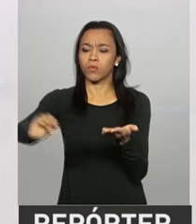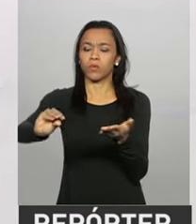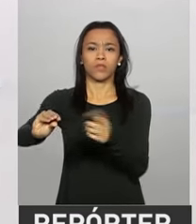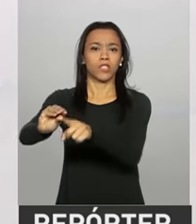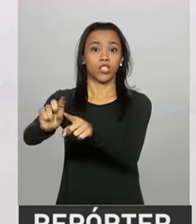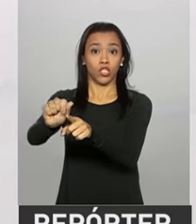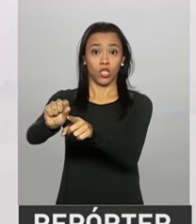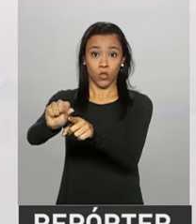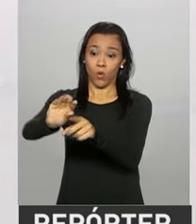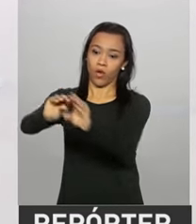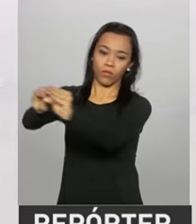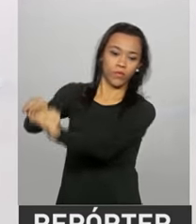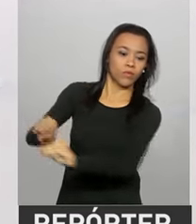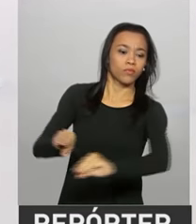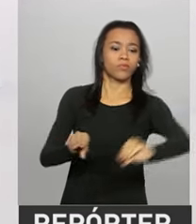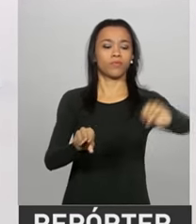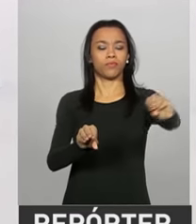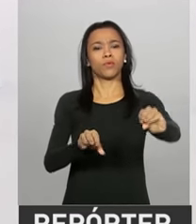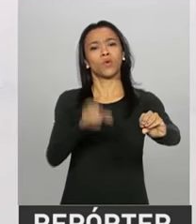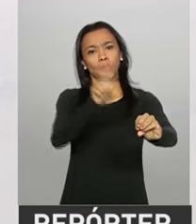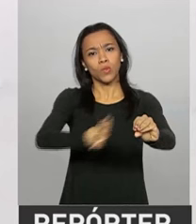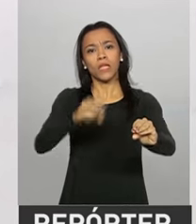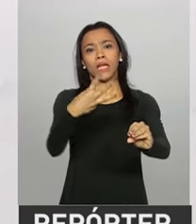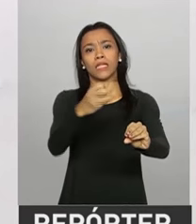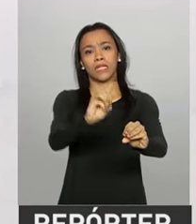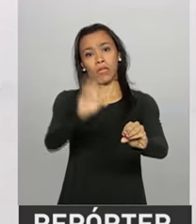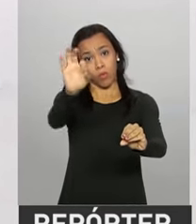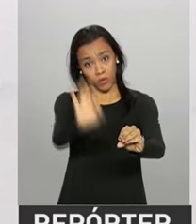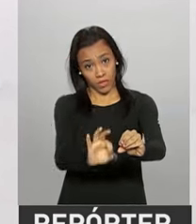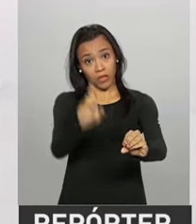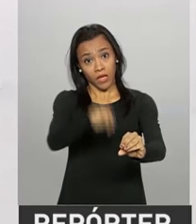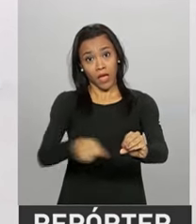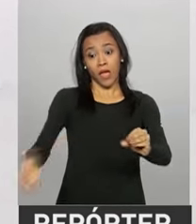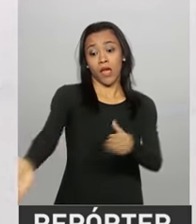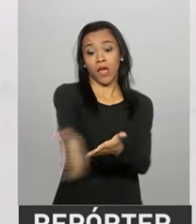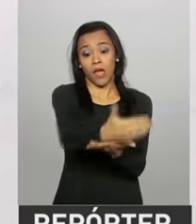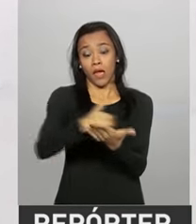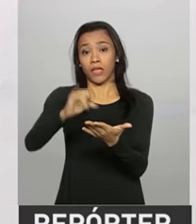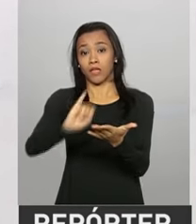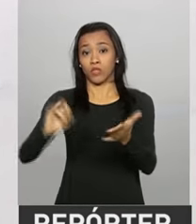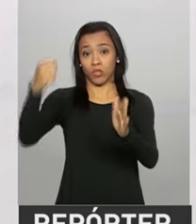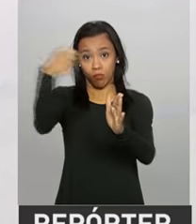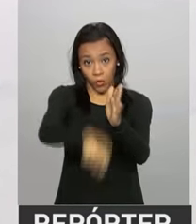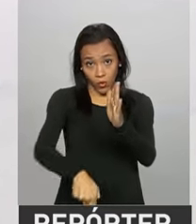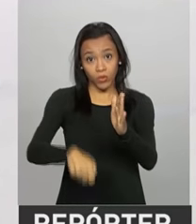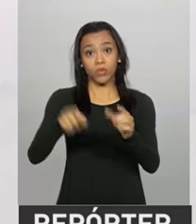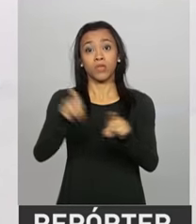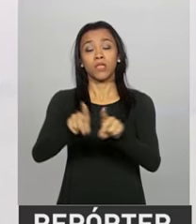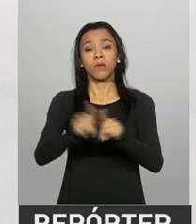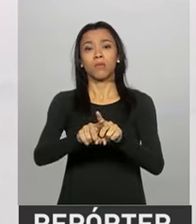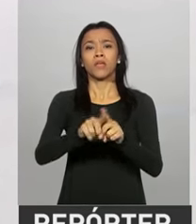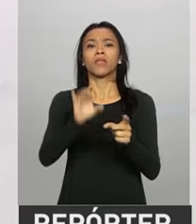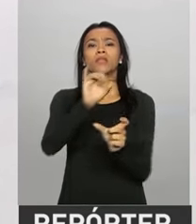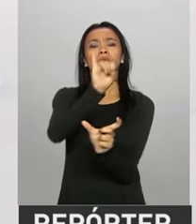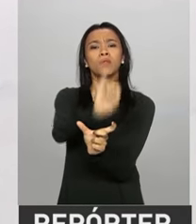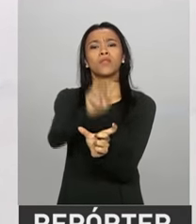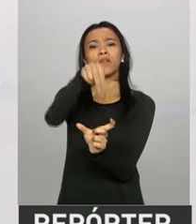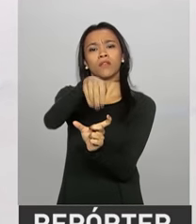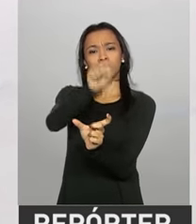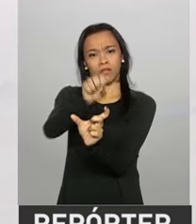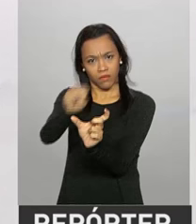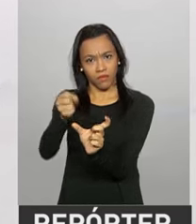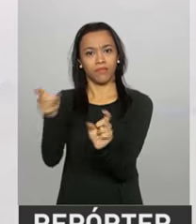o governo utilize livremente 30% de tudo aquilo que é arrecadado com impostos e contribuições sociais.